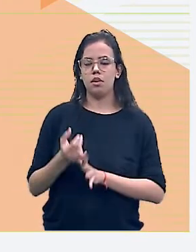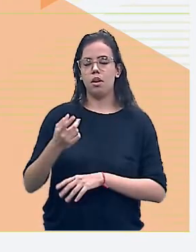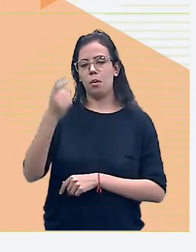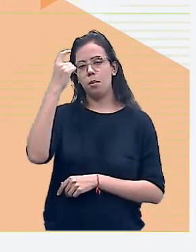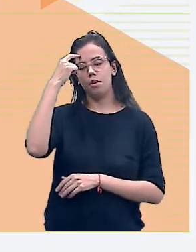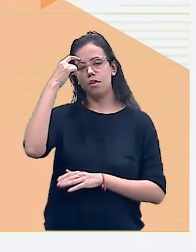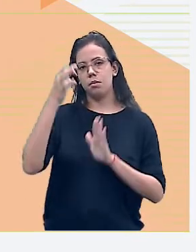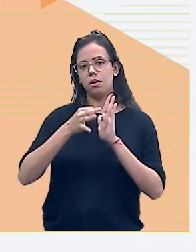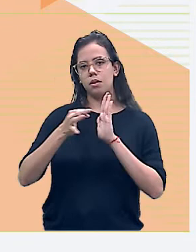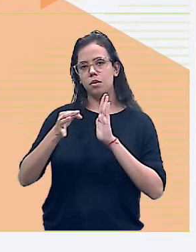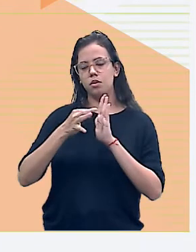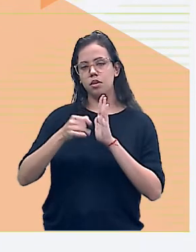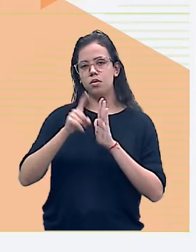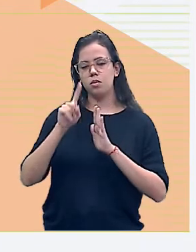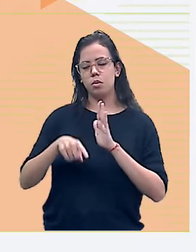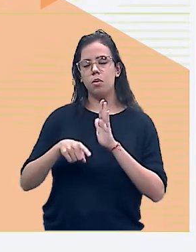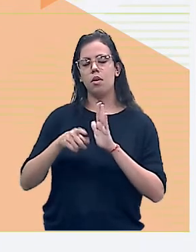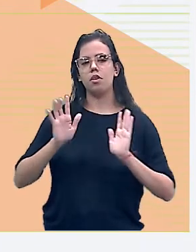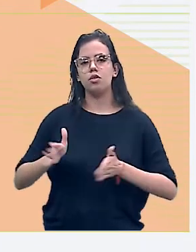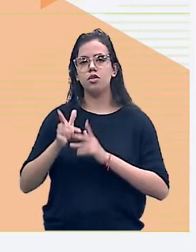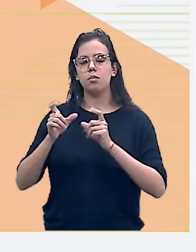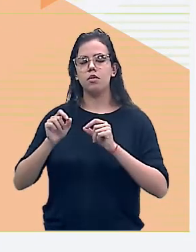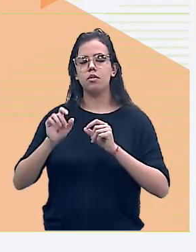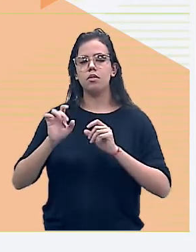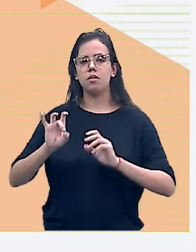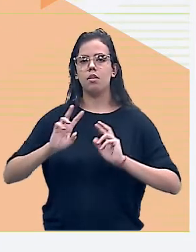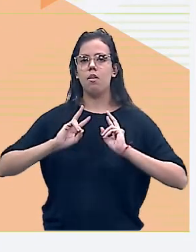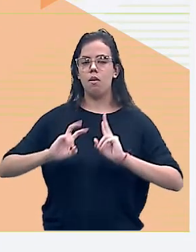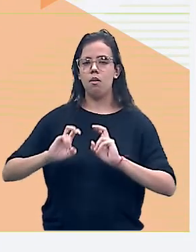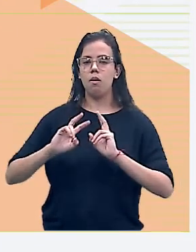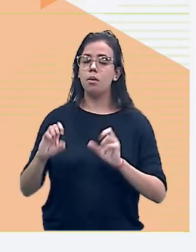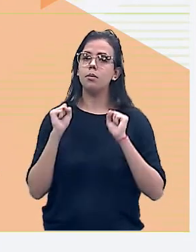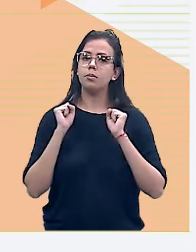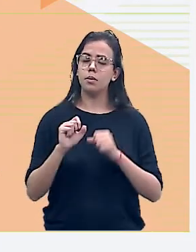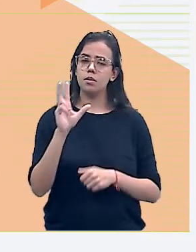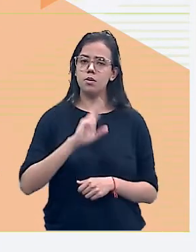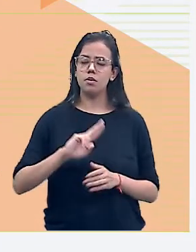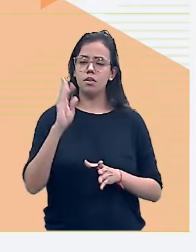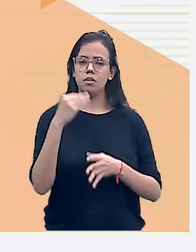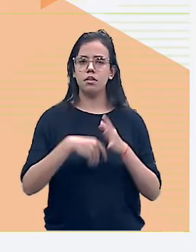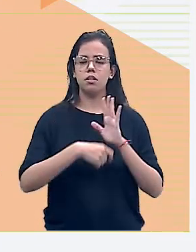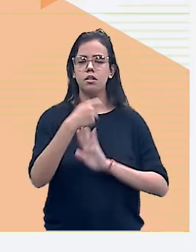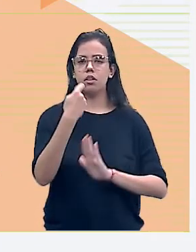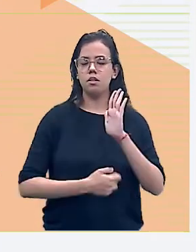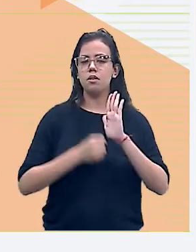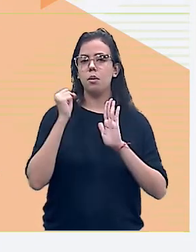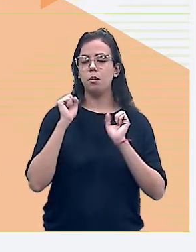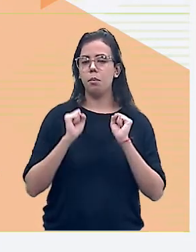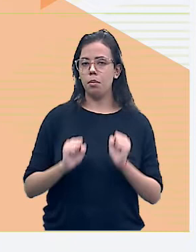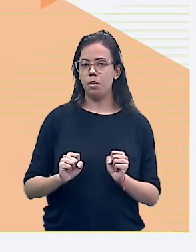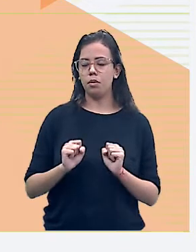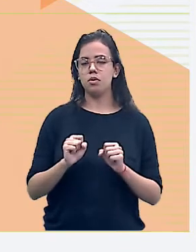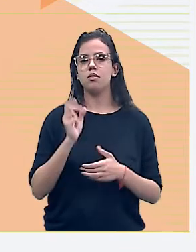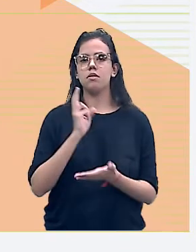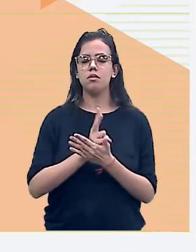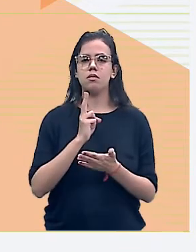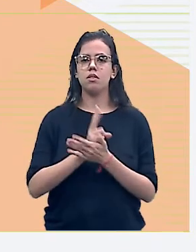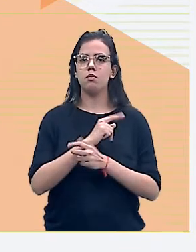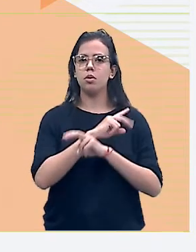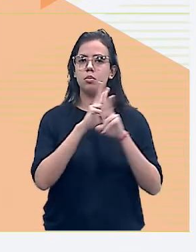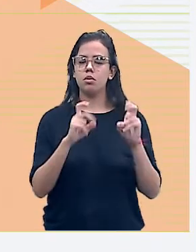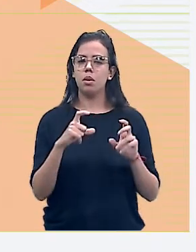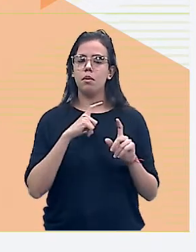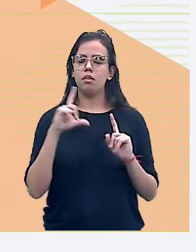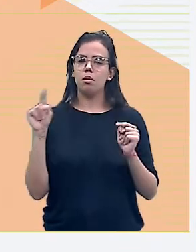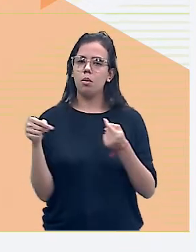idealizada para ser explorada Professor posso usar esta minha redação pode sempre que o seu tema tive é uma vertente